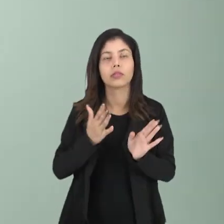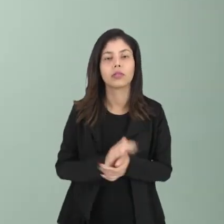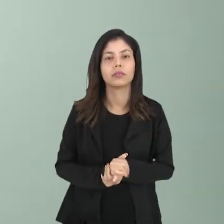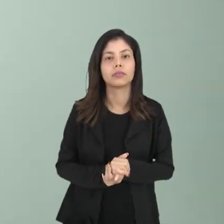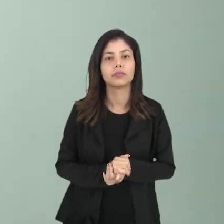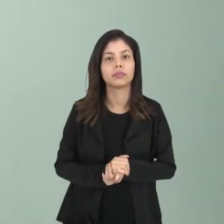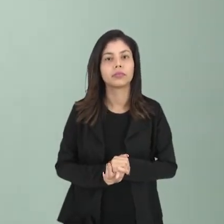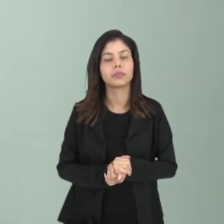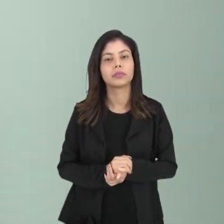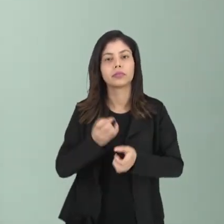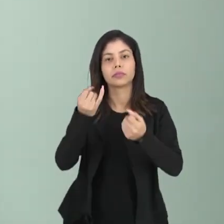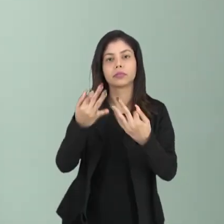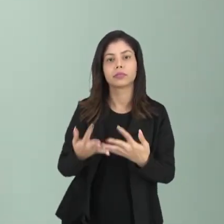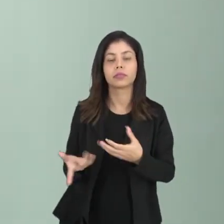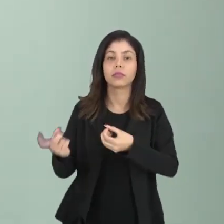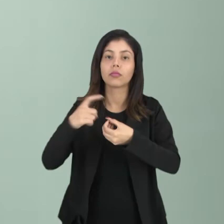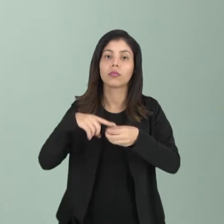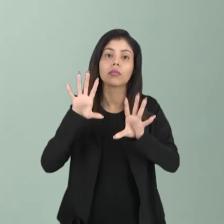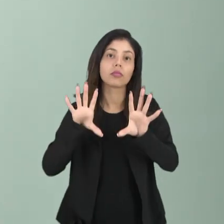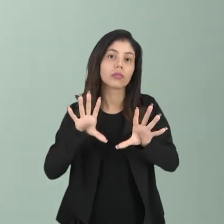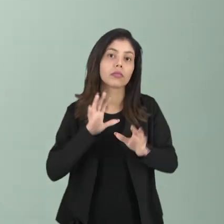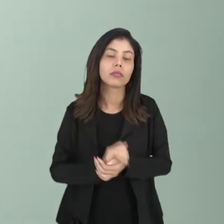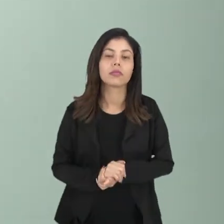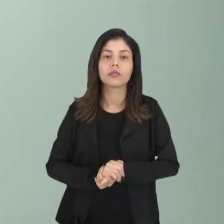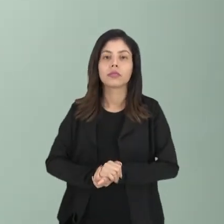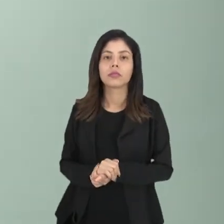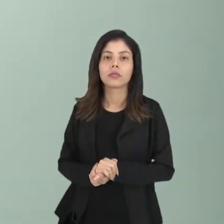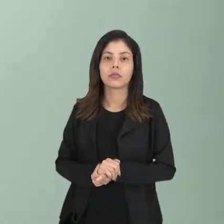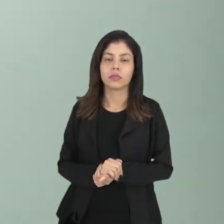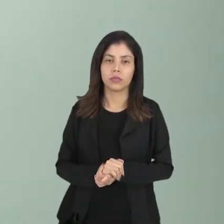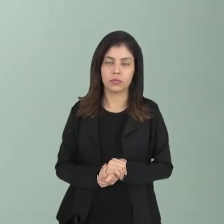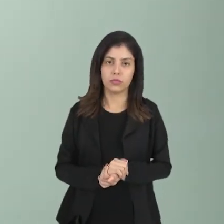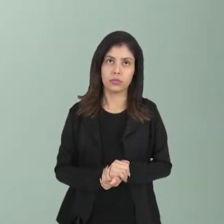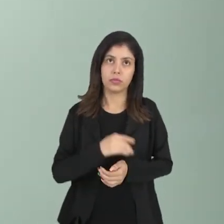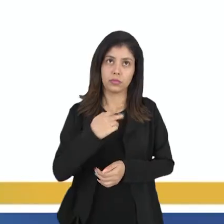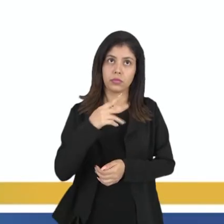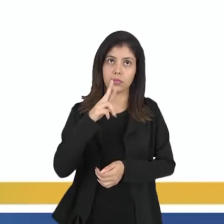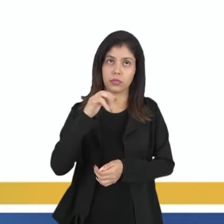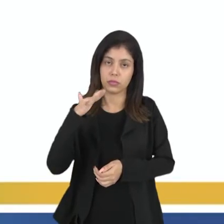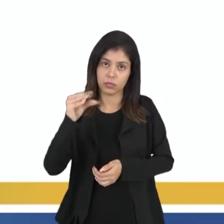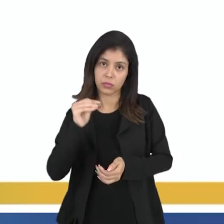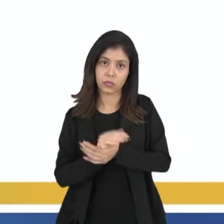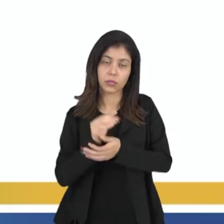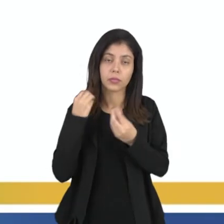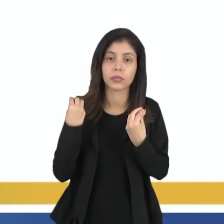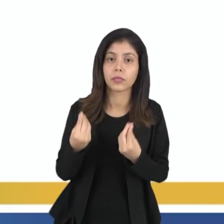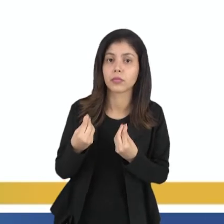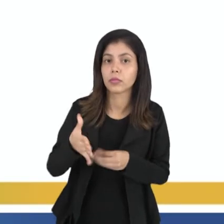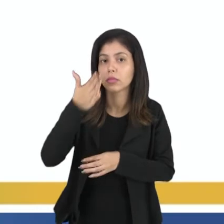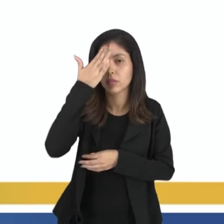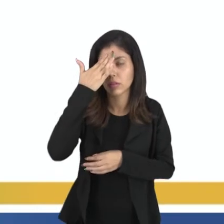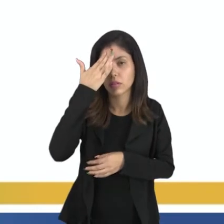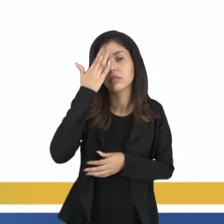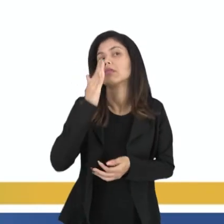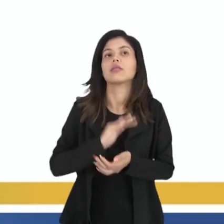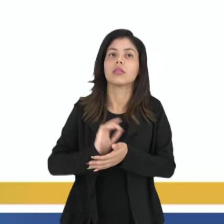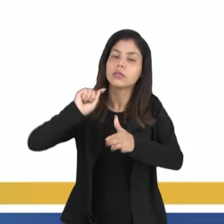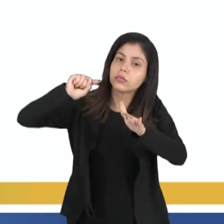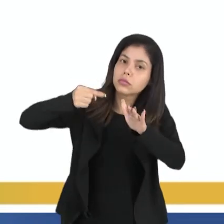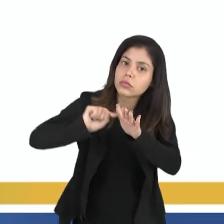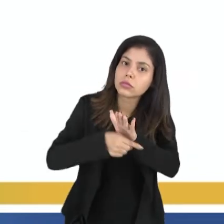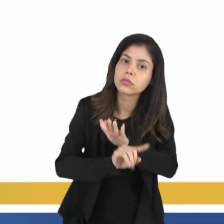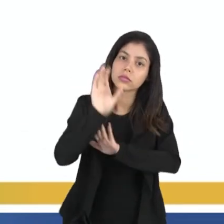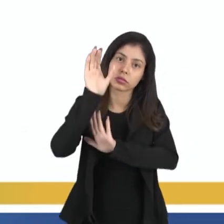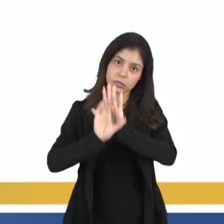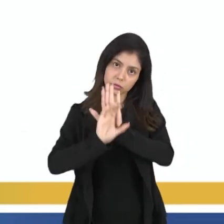questão, que ele está se reportando assim. O conceito de patrimônio cultural ele tem que ser entendido dentro